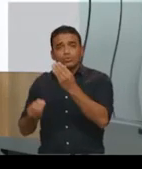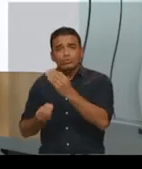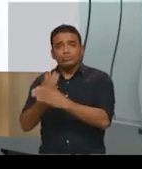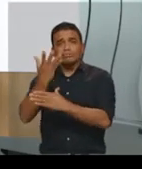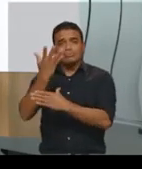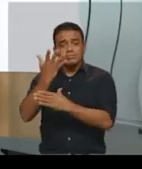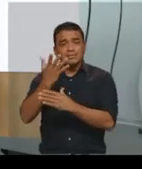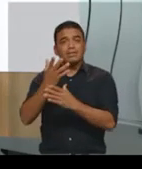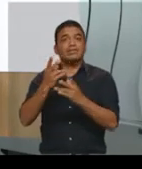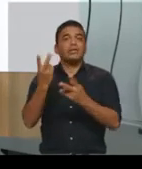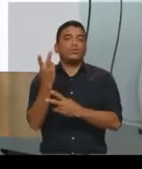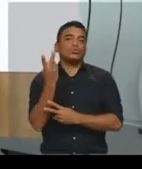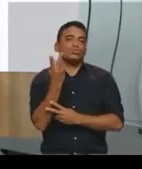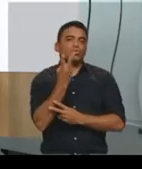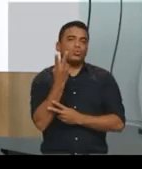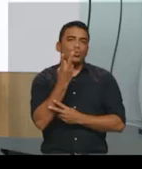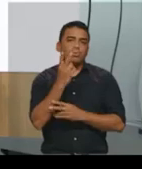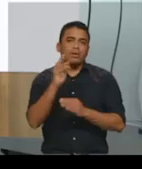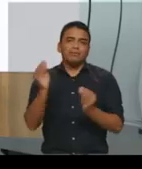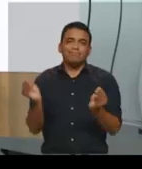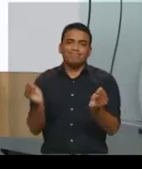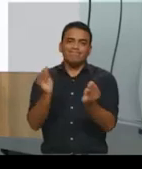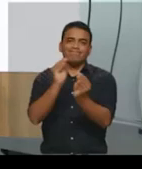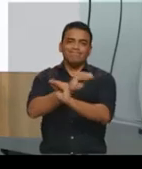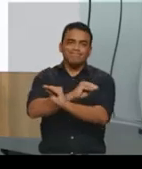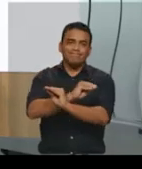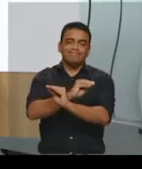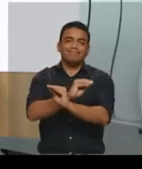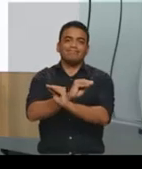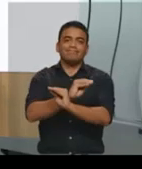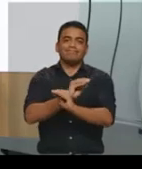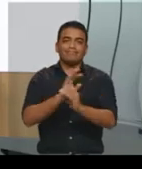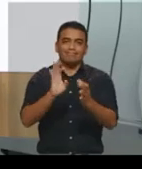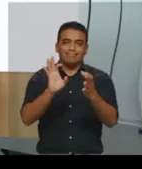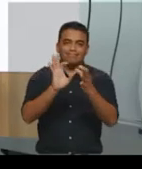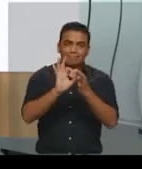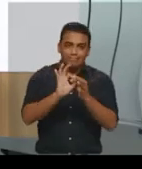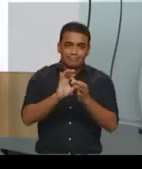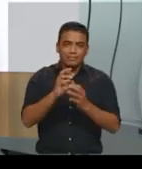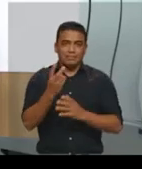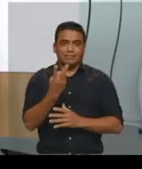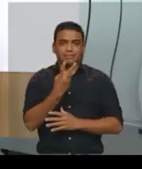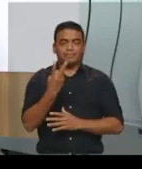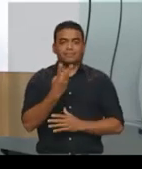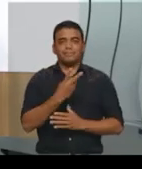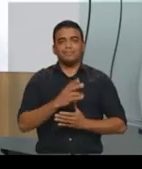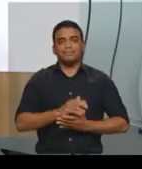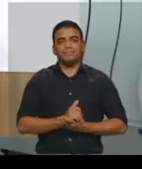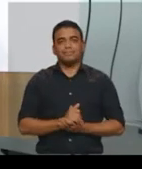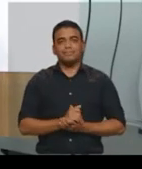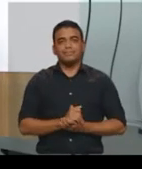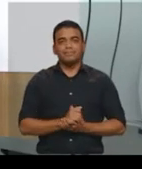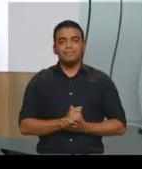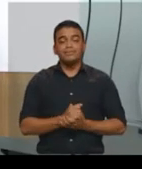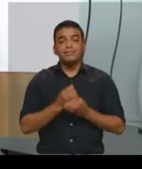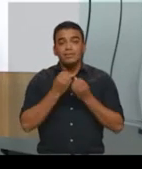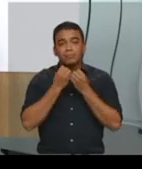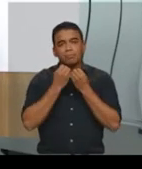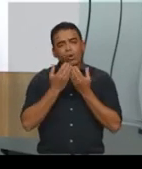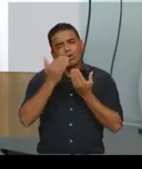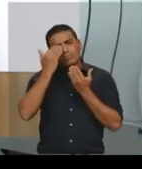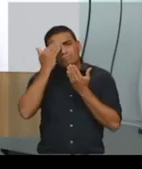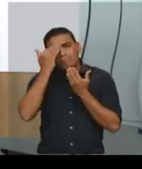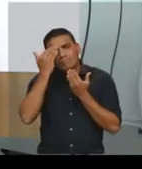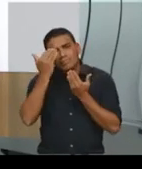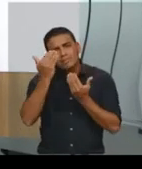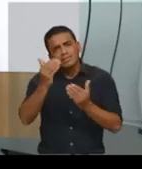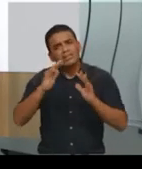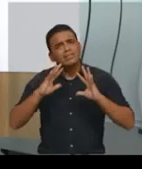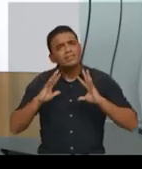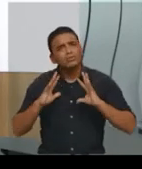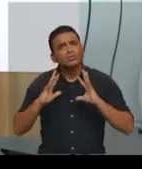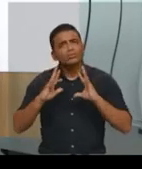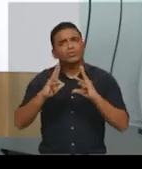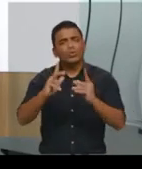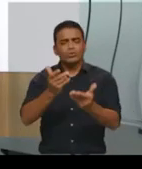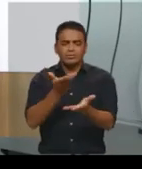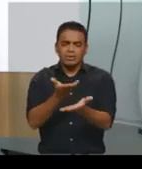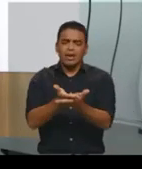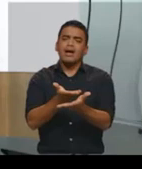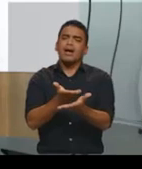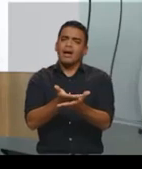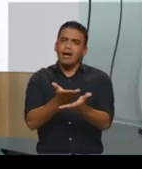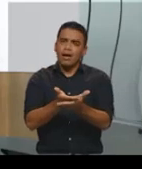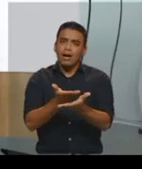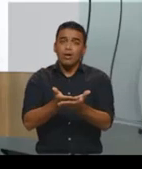troca, há uma troca de ligantes entre eles, ok? Bom, no mais eu quero agradecer a todos por essa